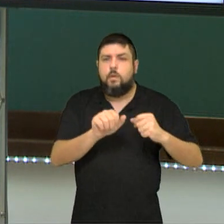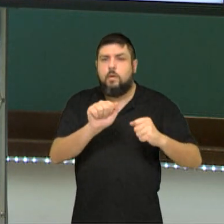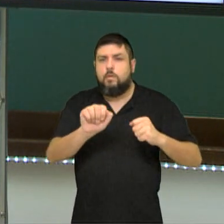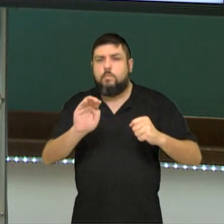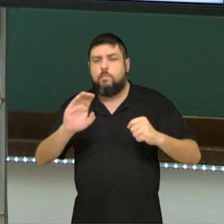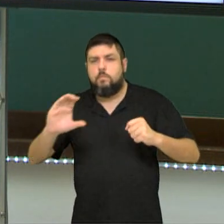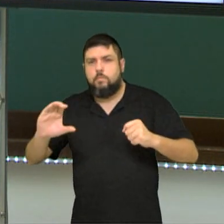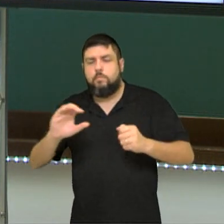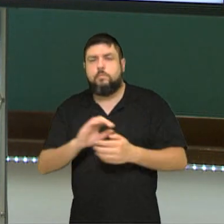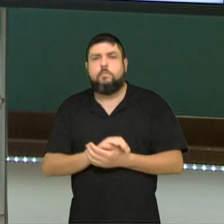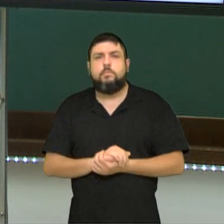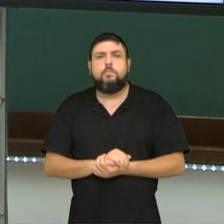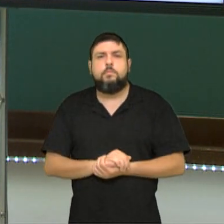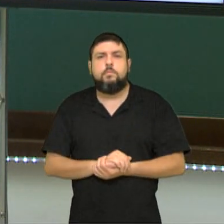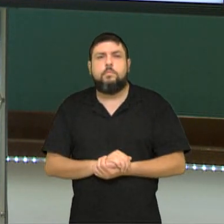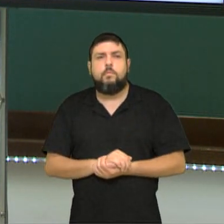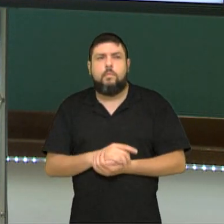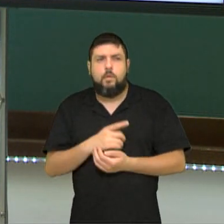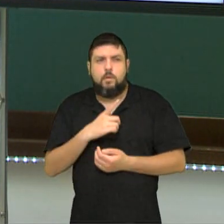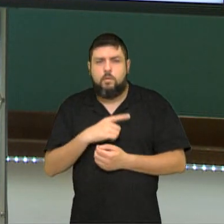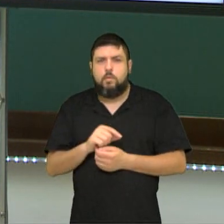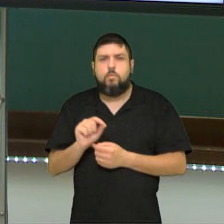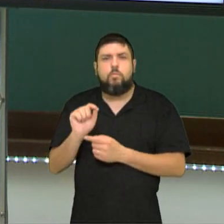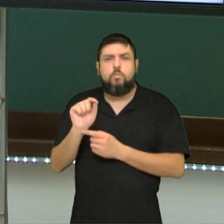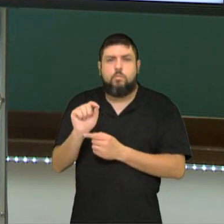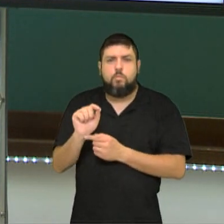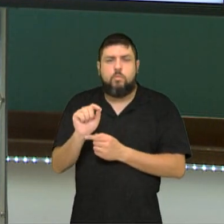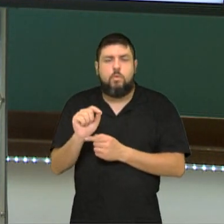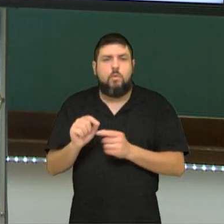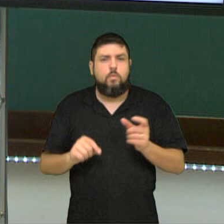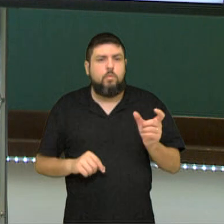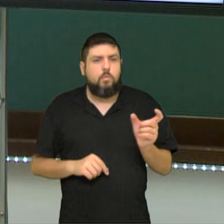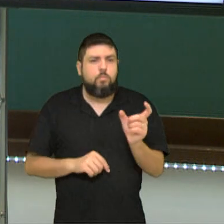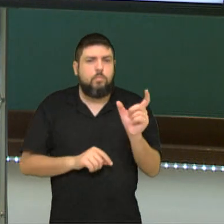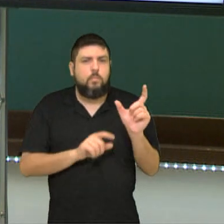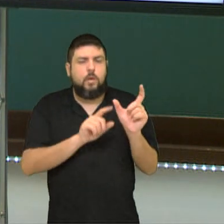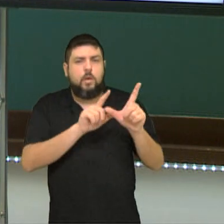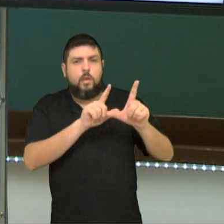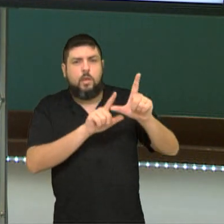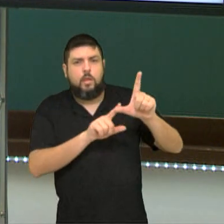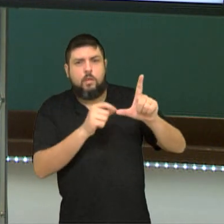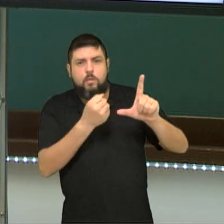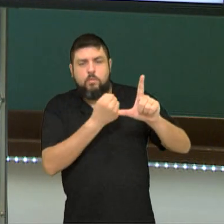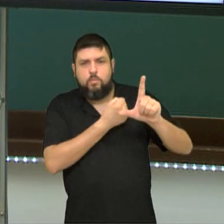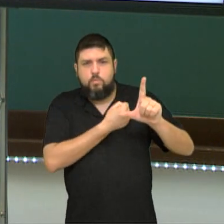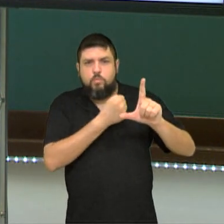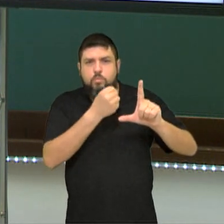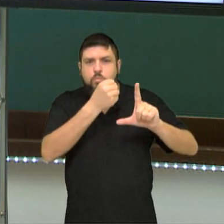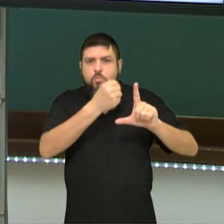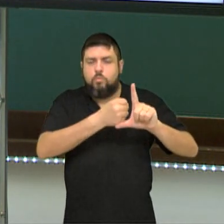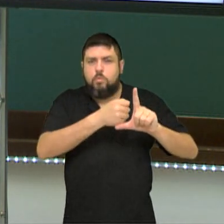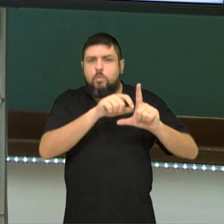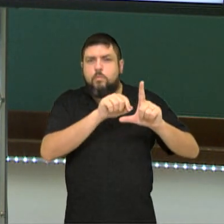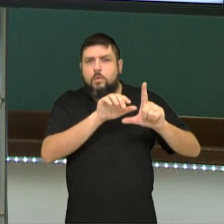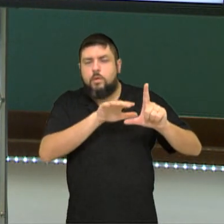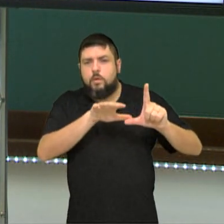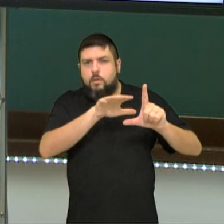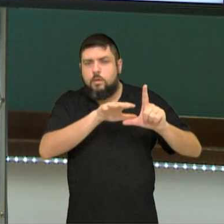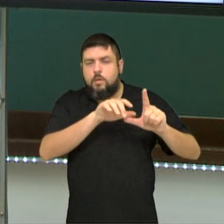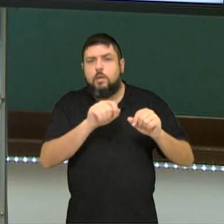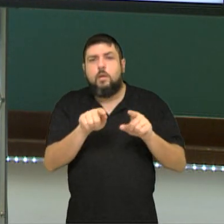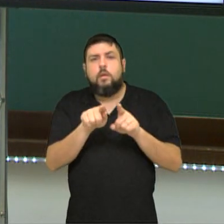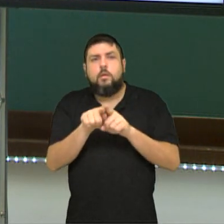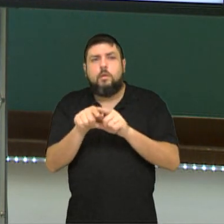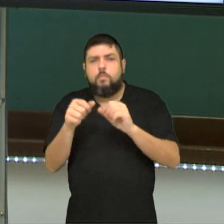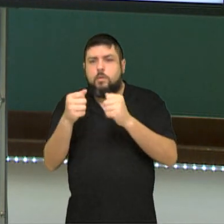nessa escrita aqui? O polinômio, que deu origem à área, e a forma fatorada desse